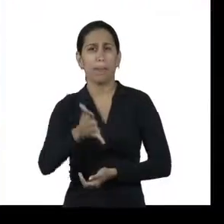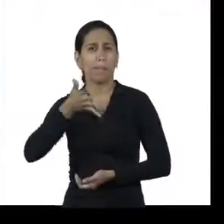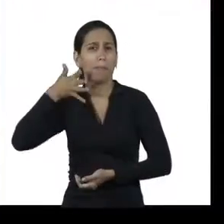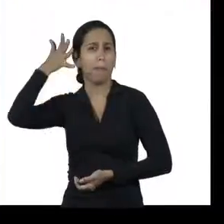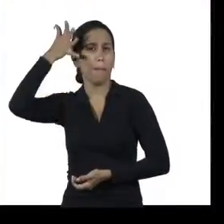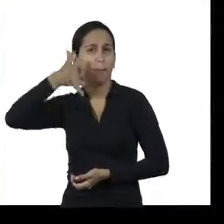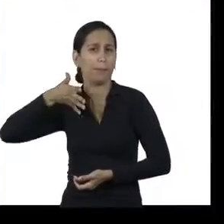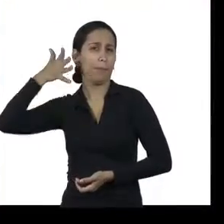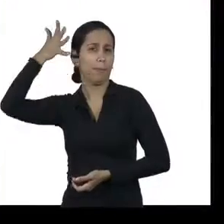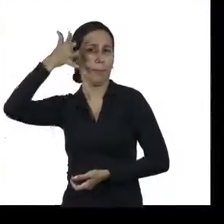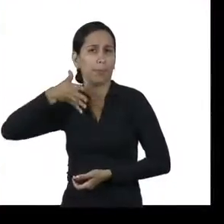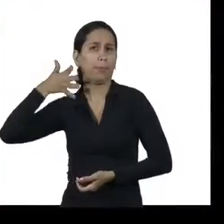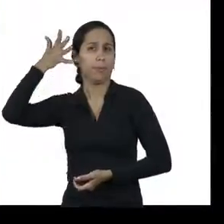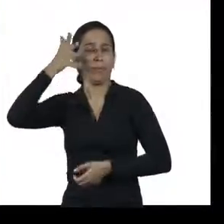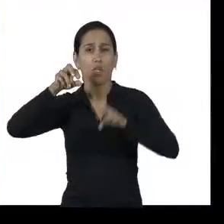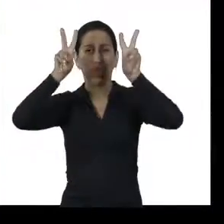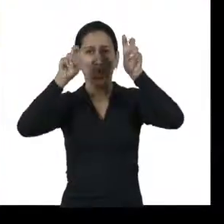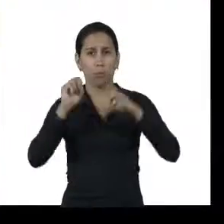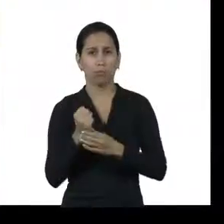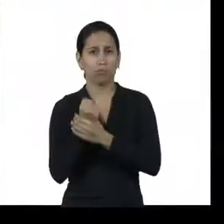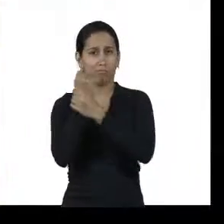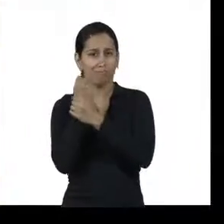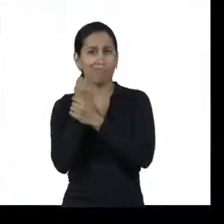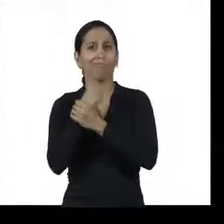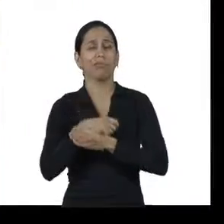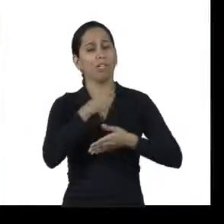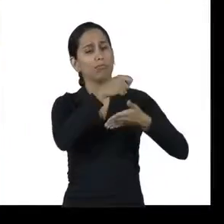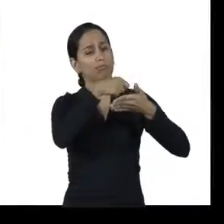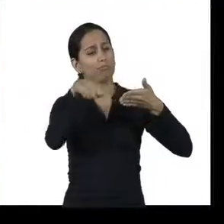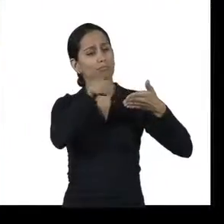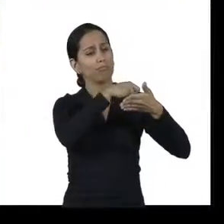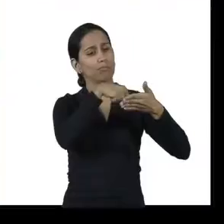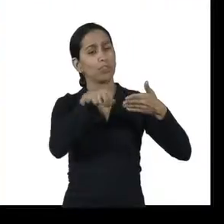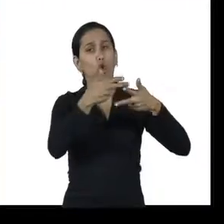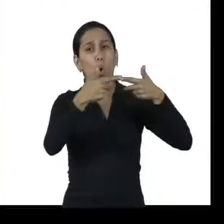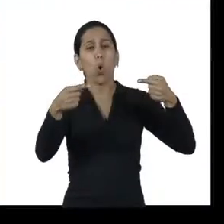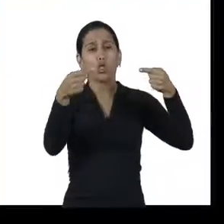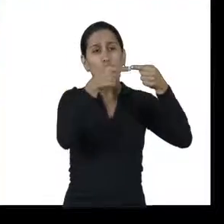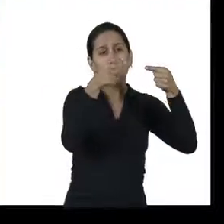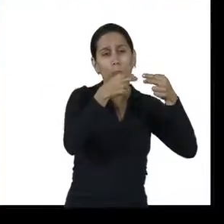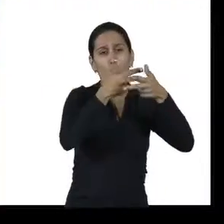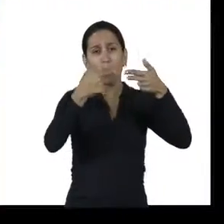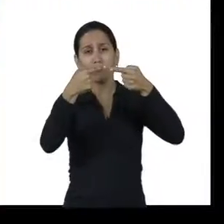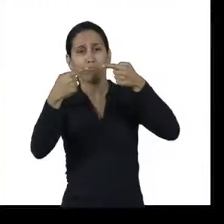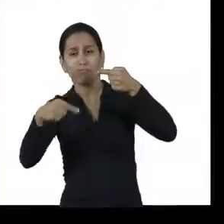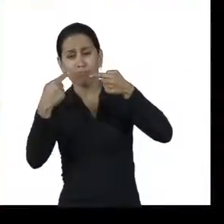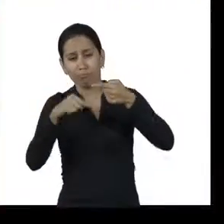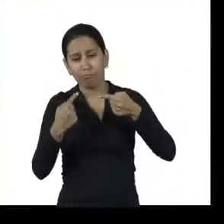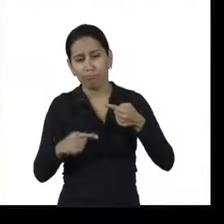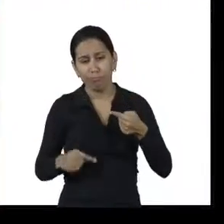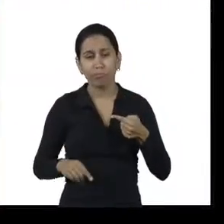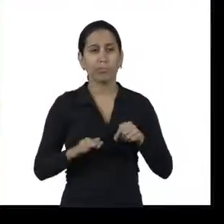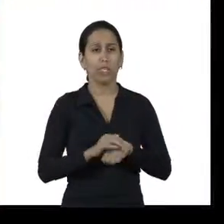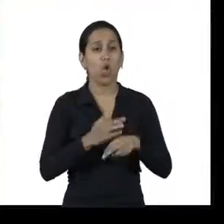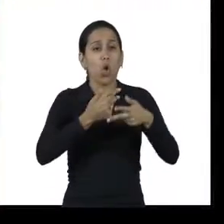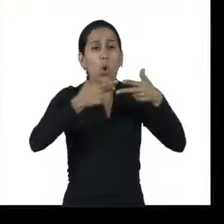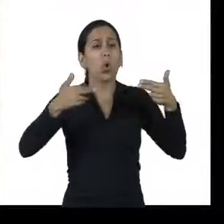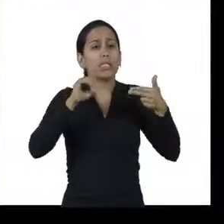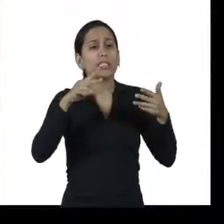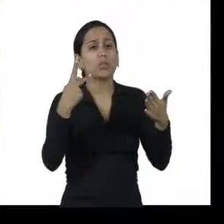práticas inadequadas de segurança, notificações de não conformidade de segurança, relatos de quase